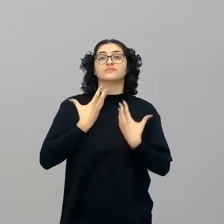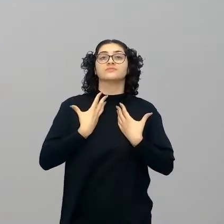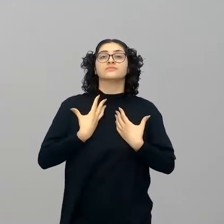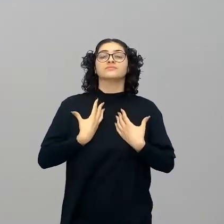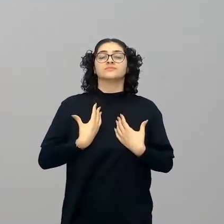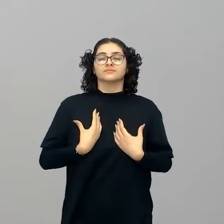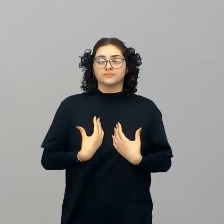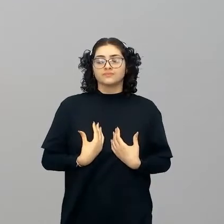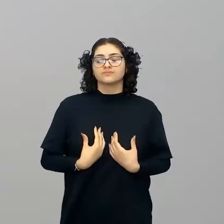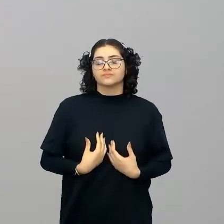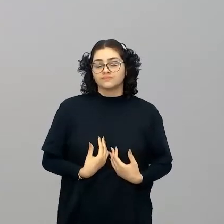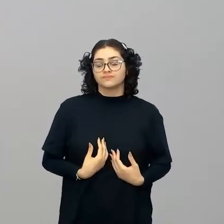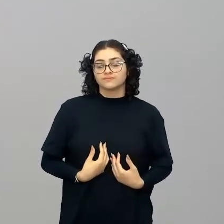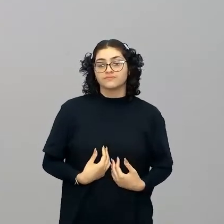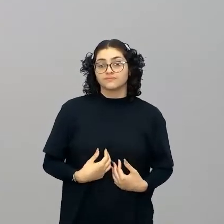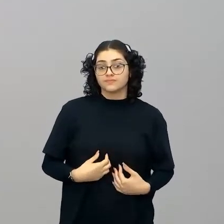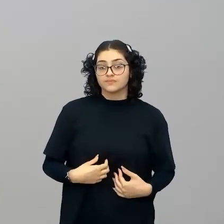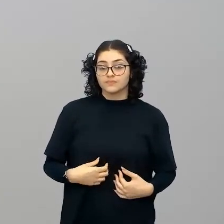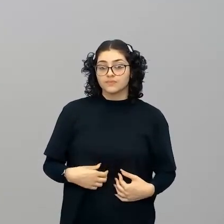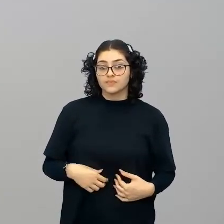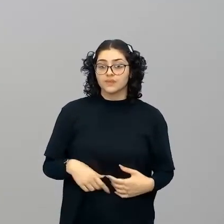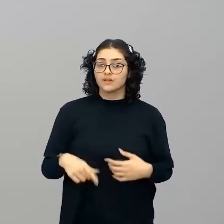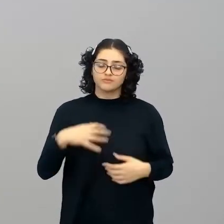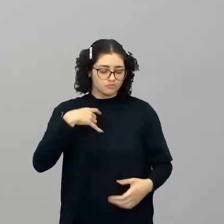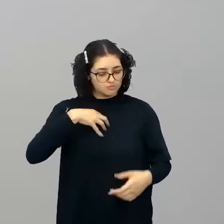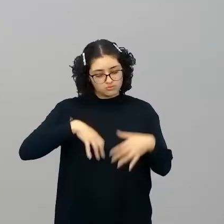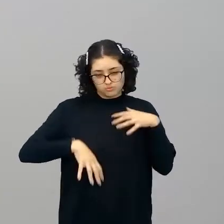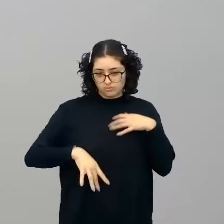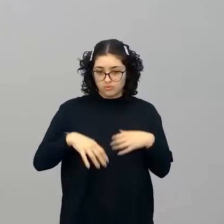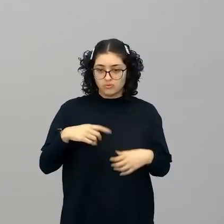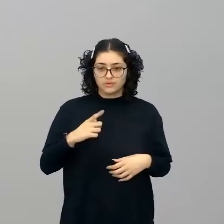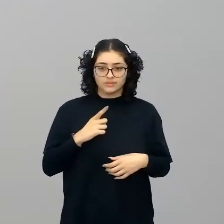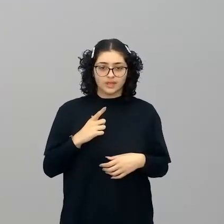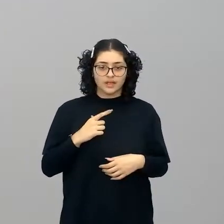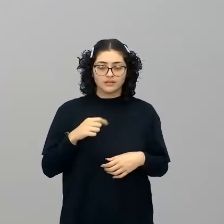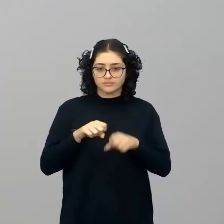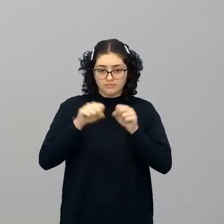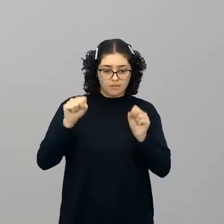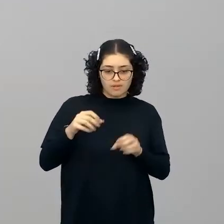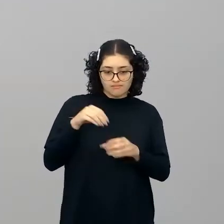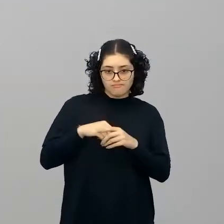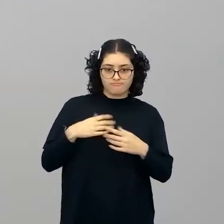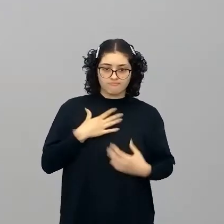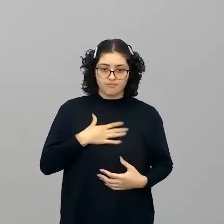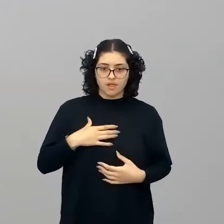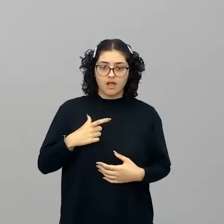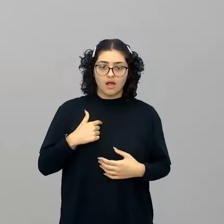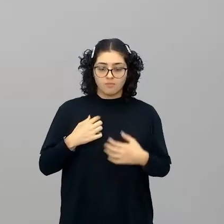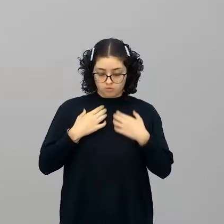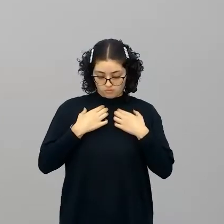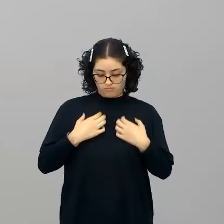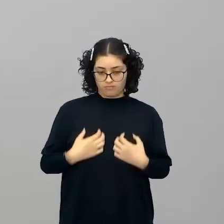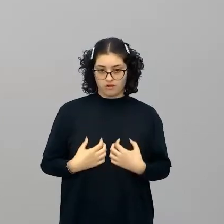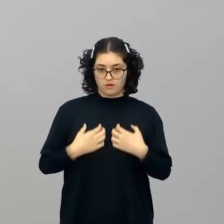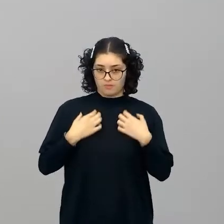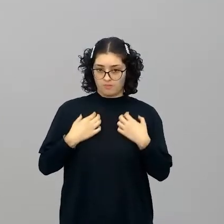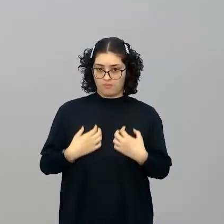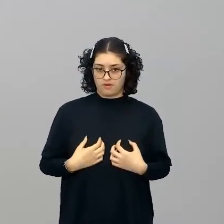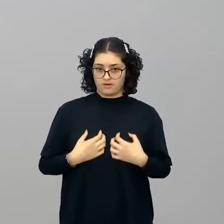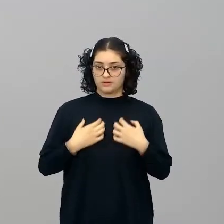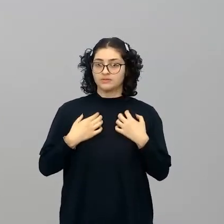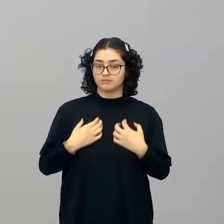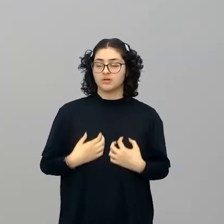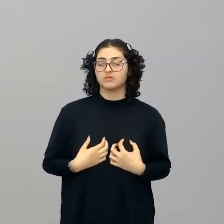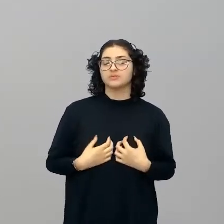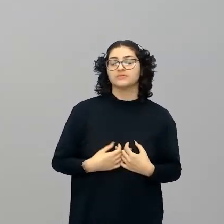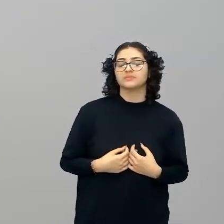fossas nasais, né, passam por todo o sistema respiratório até chegar lá no pulmão, nos alvéolos